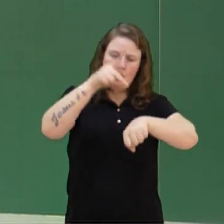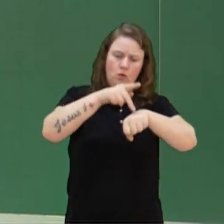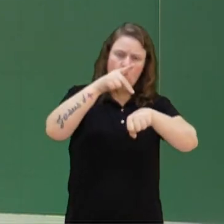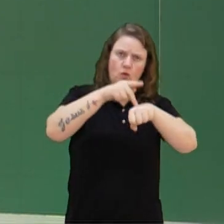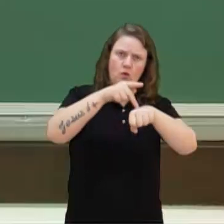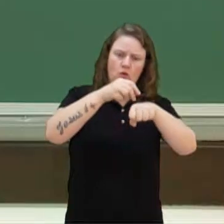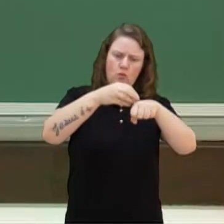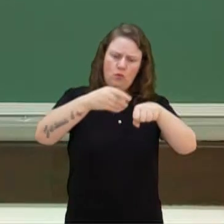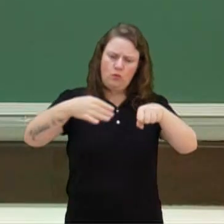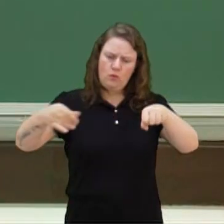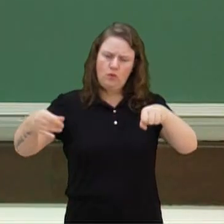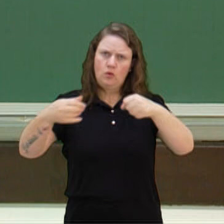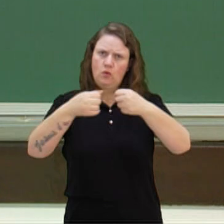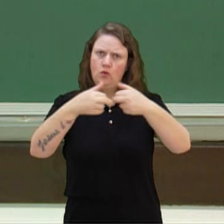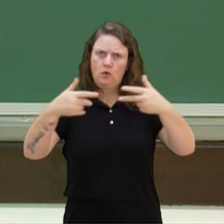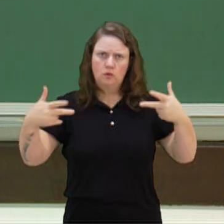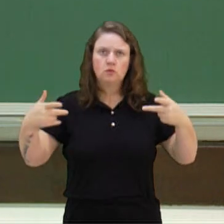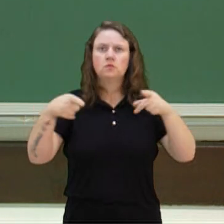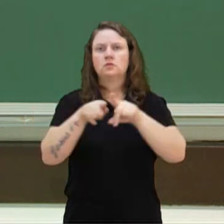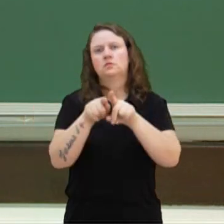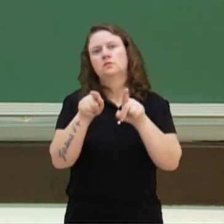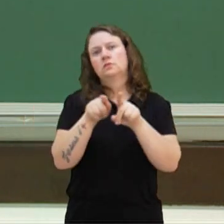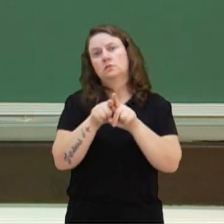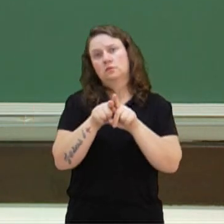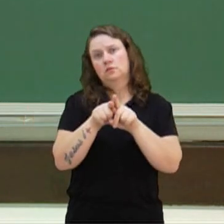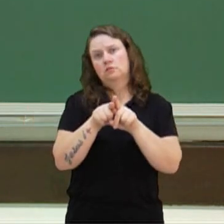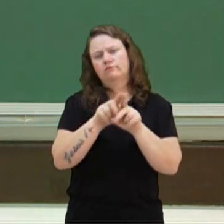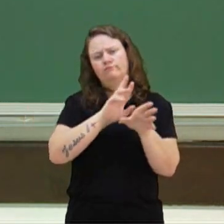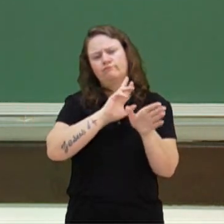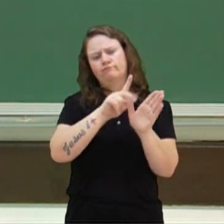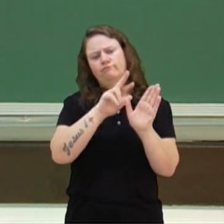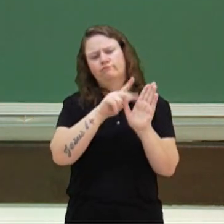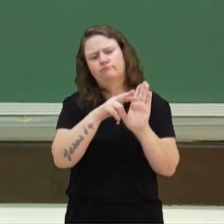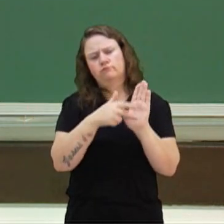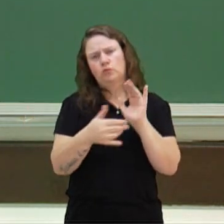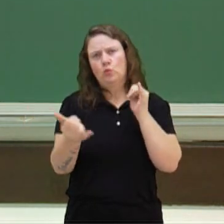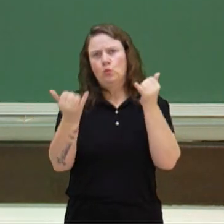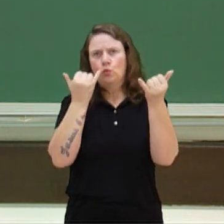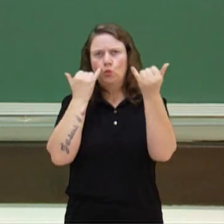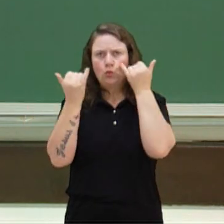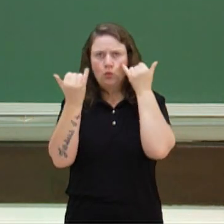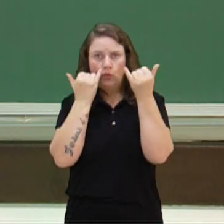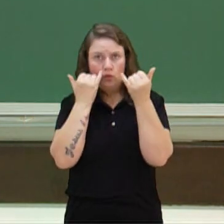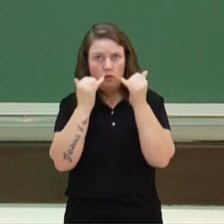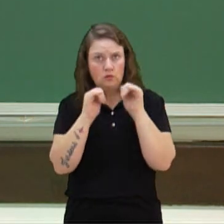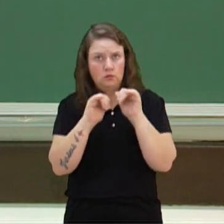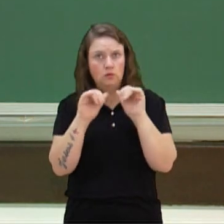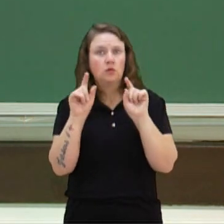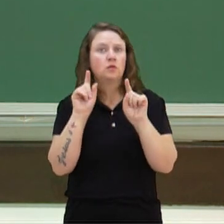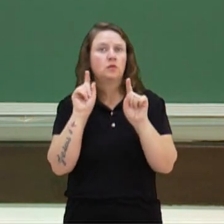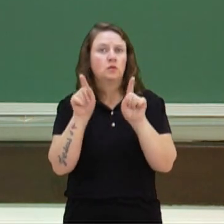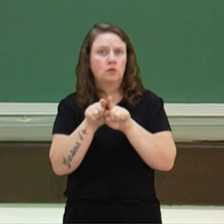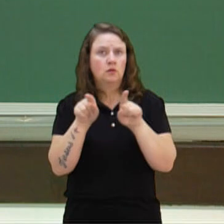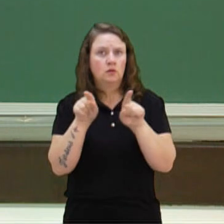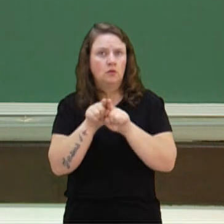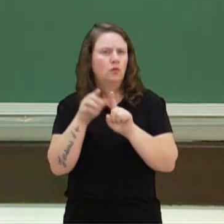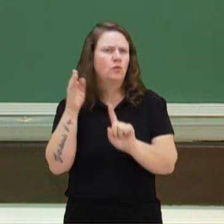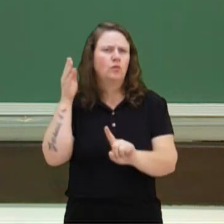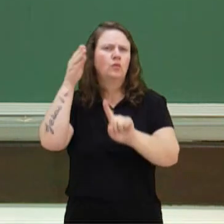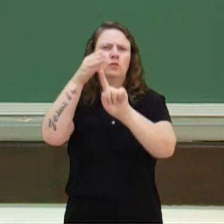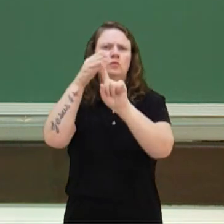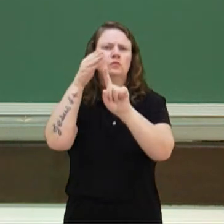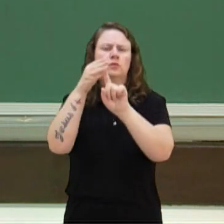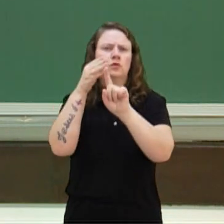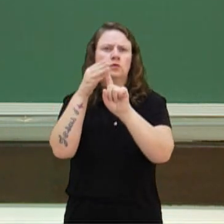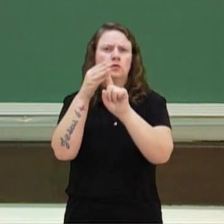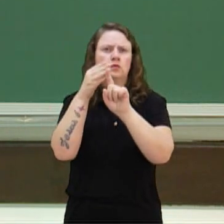fazer, então, um mapa com diversas outras informações. Seriam proposições que eu estaria